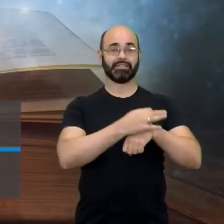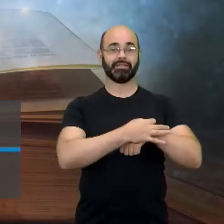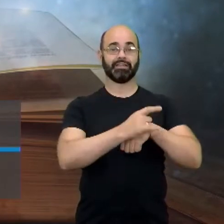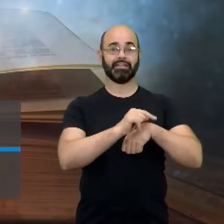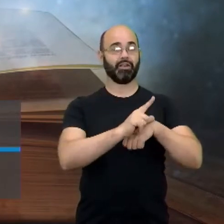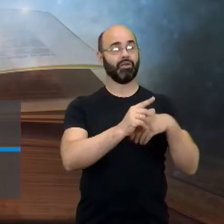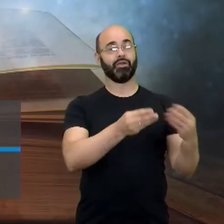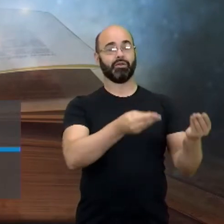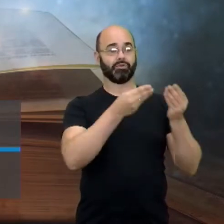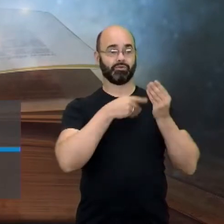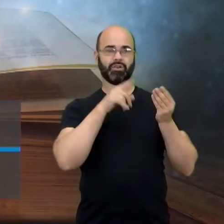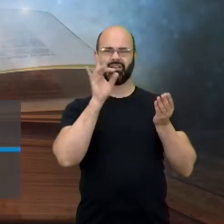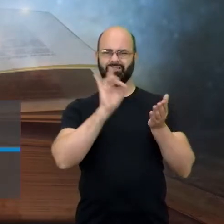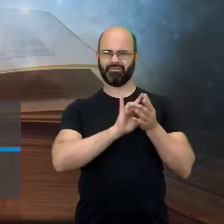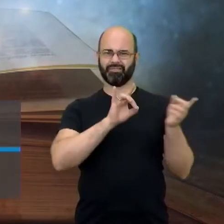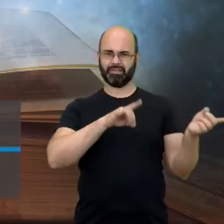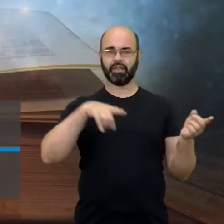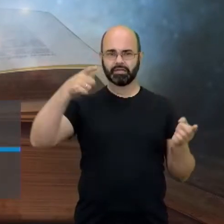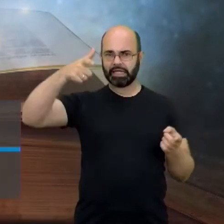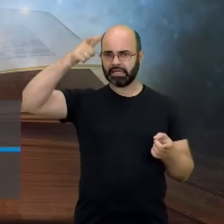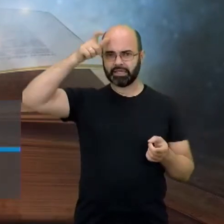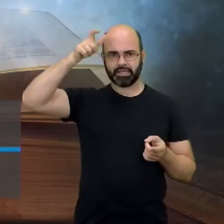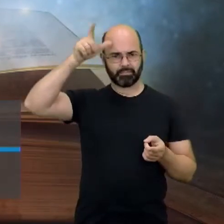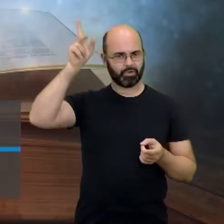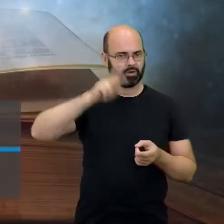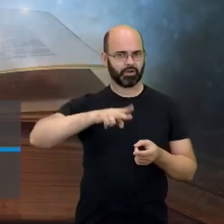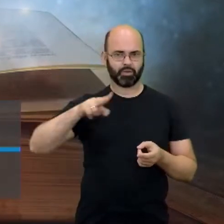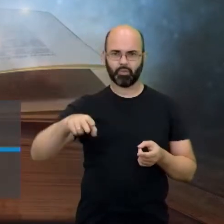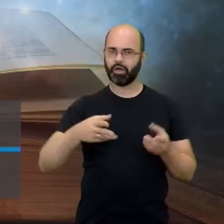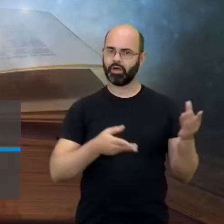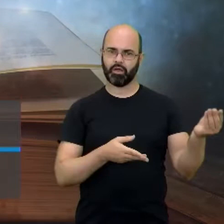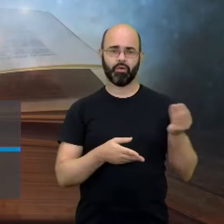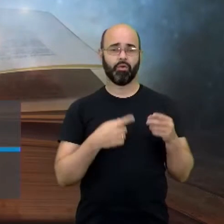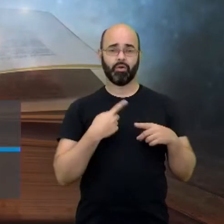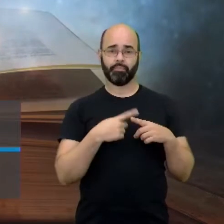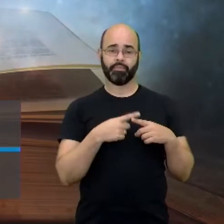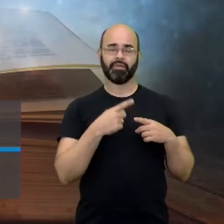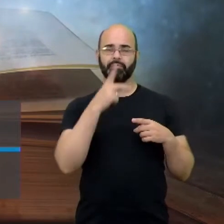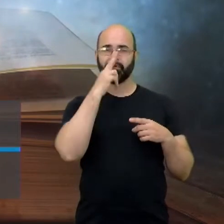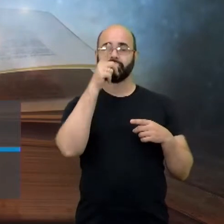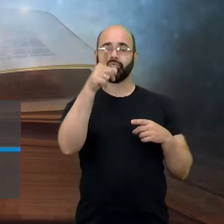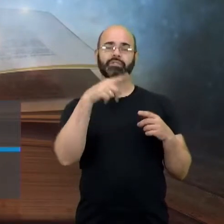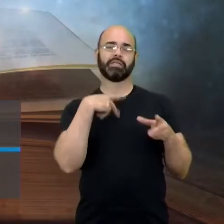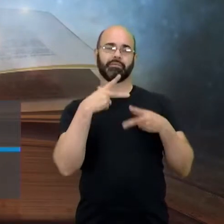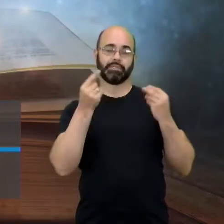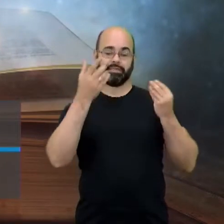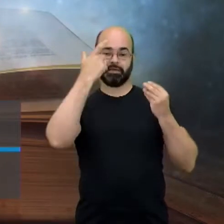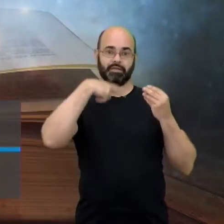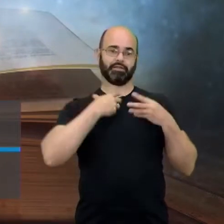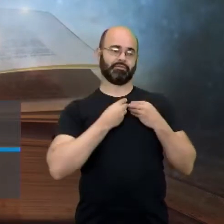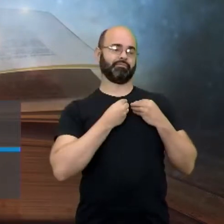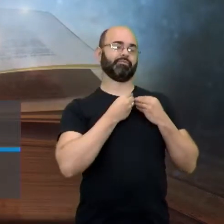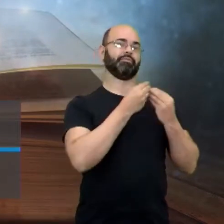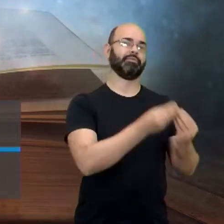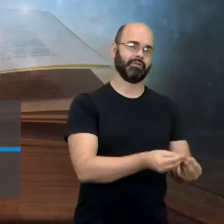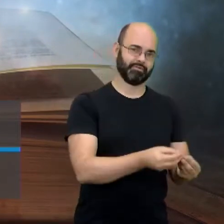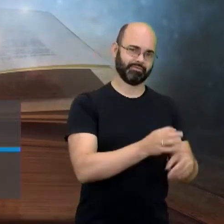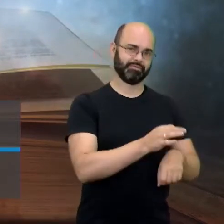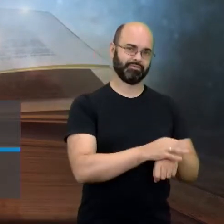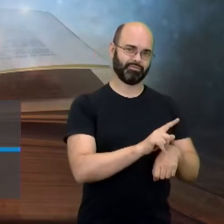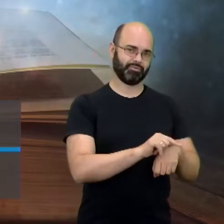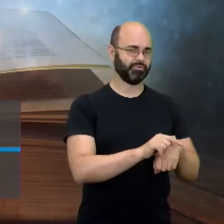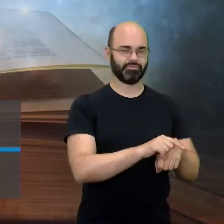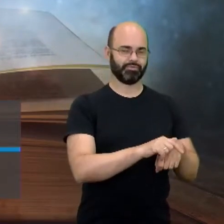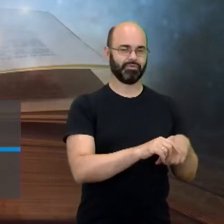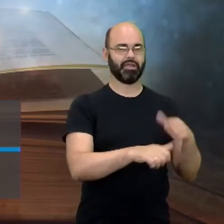um demônio enfeitado, porque na verdade é você que está sendo dado de presente ao relógio, né? E não